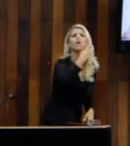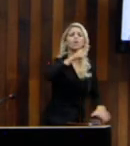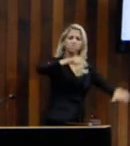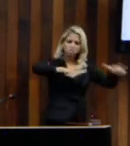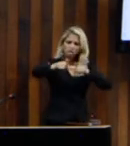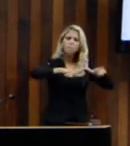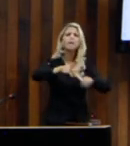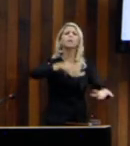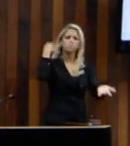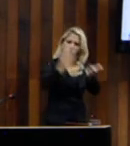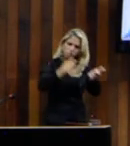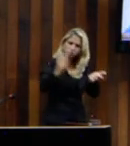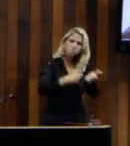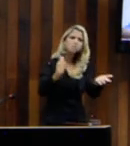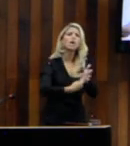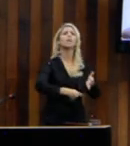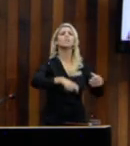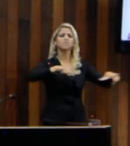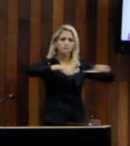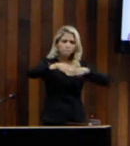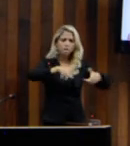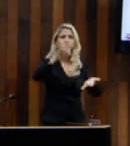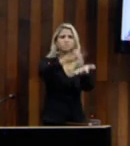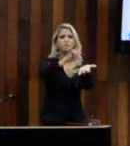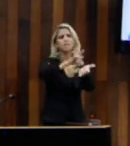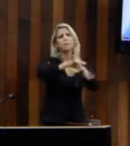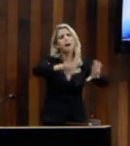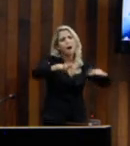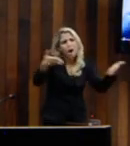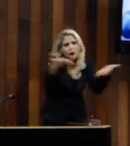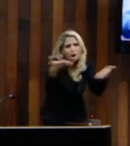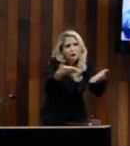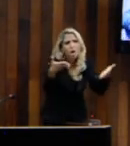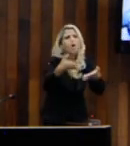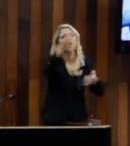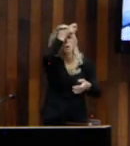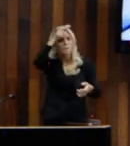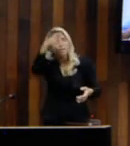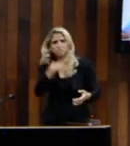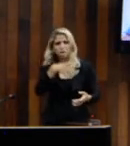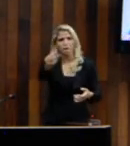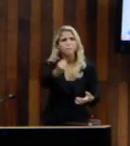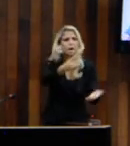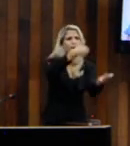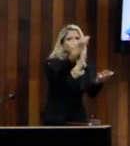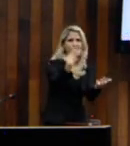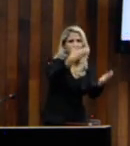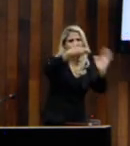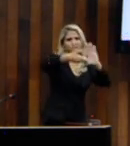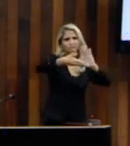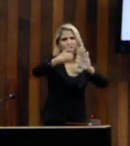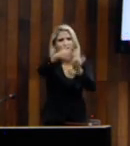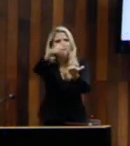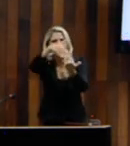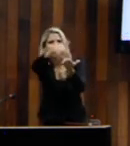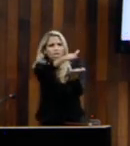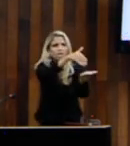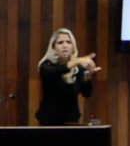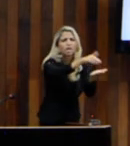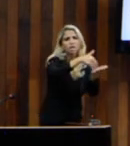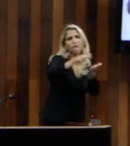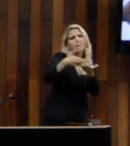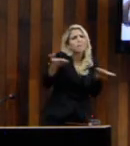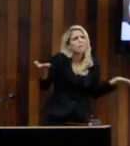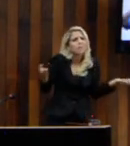trabalhamos na escola. Agora, de uma hora para outra, o prefeito pediu um corte em cada secretaria. Ele olhou, opa, vamos